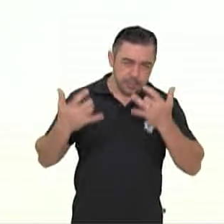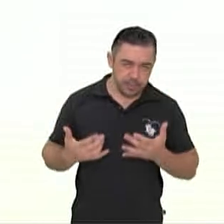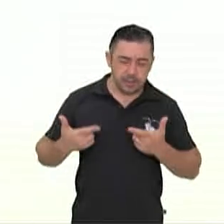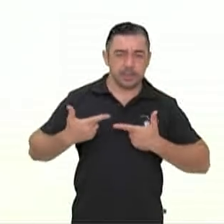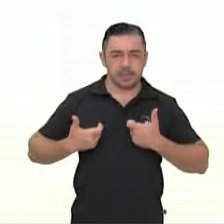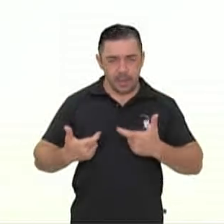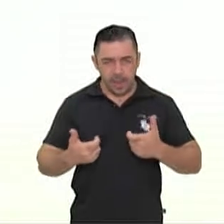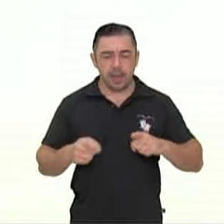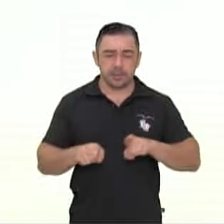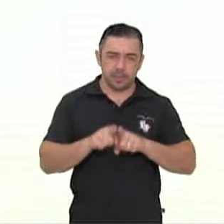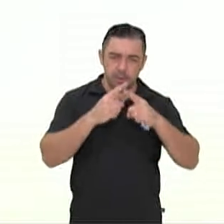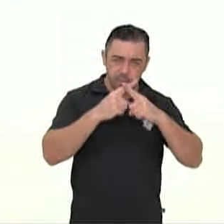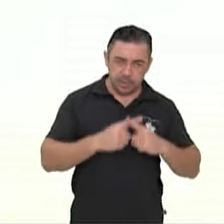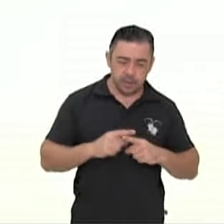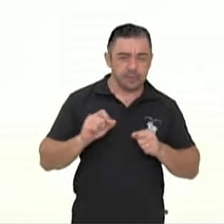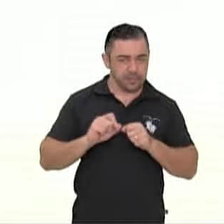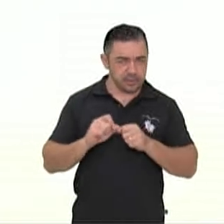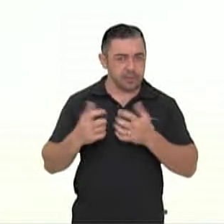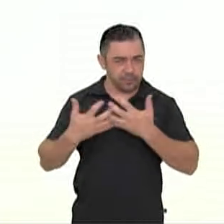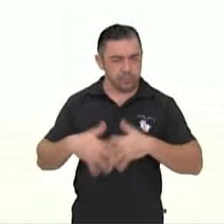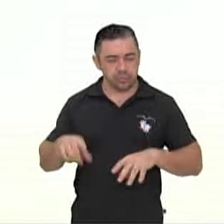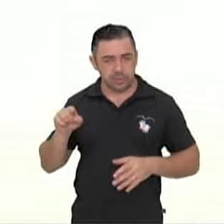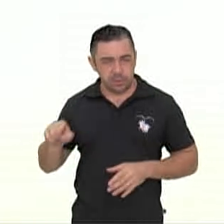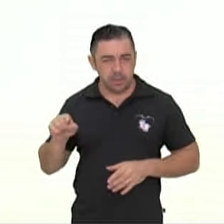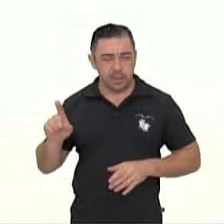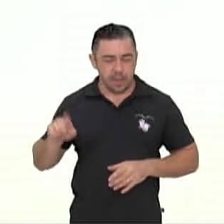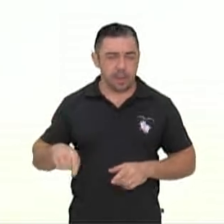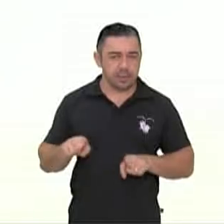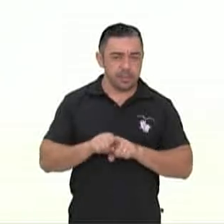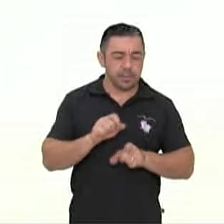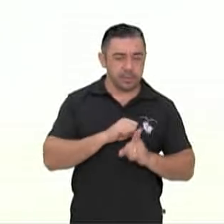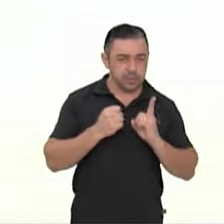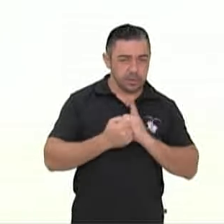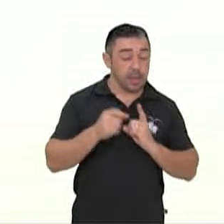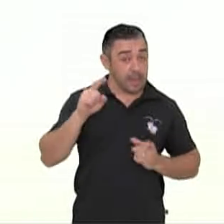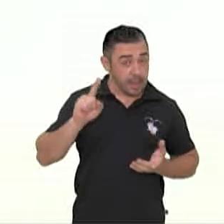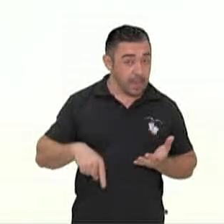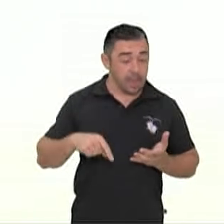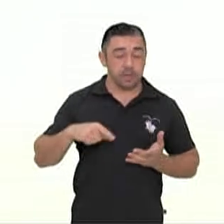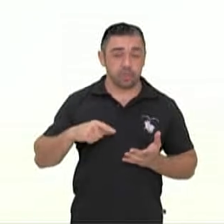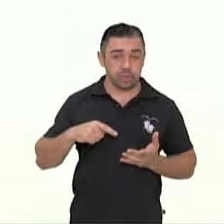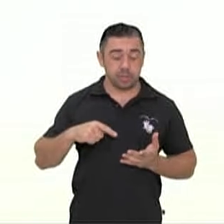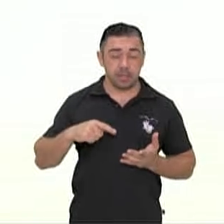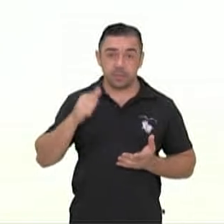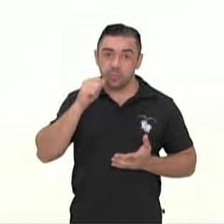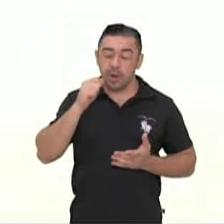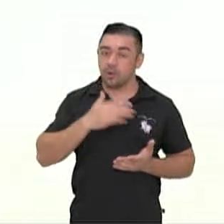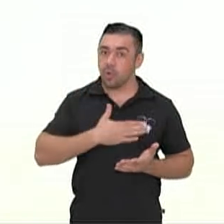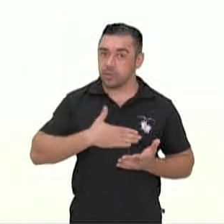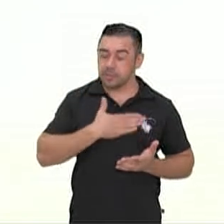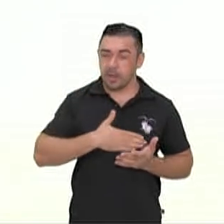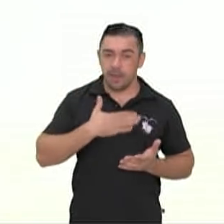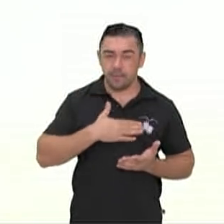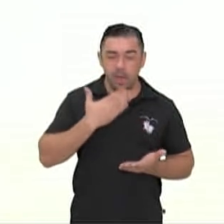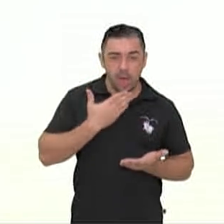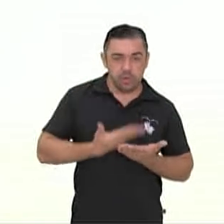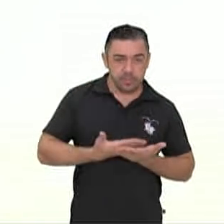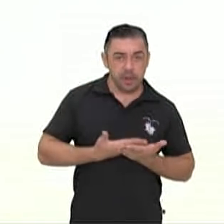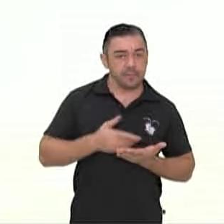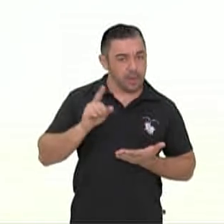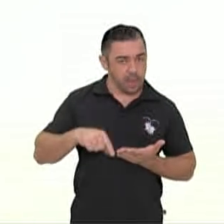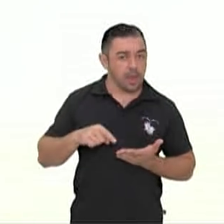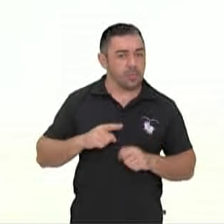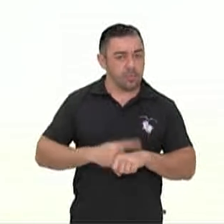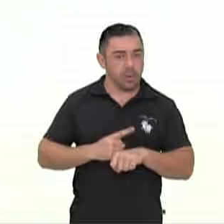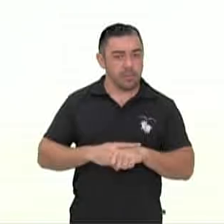batalhas, competições que faziam essa função até para... E, inclusive, era admirado para as mulheres, né? Era um momento, assim, de